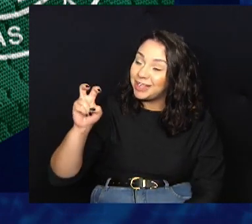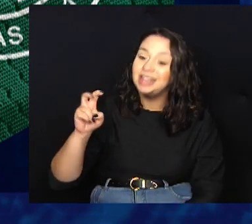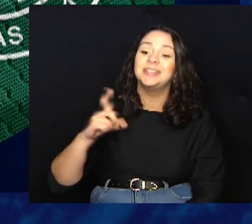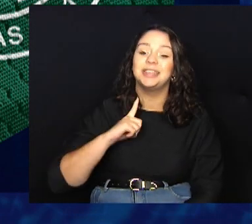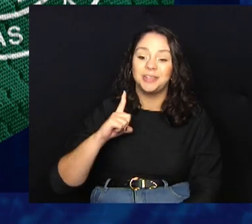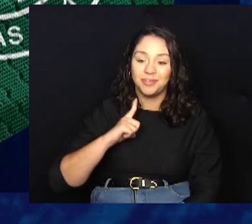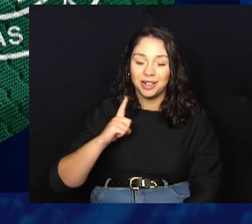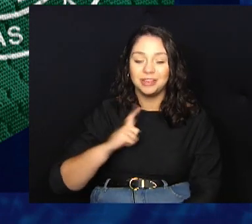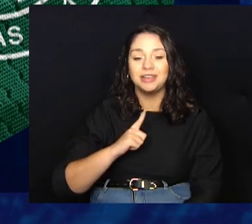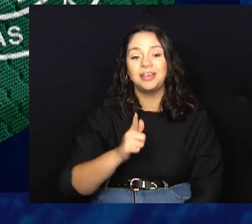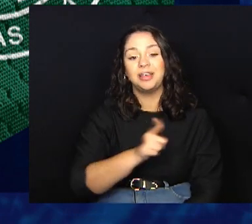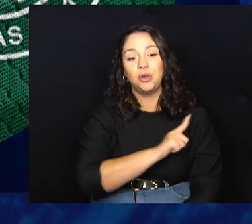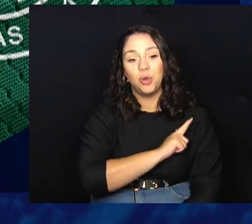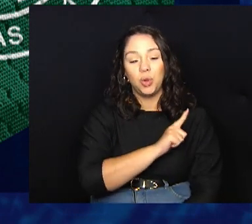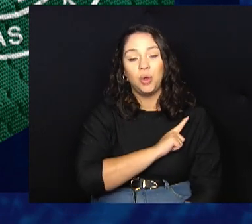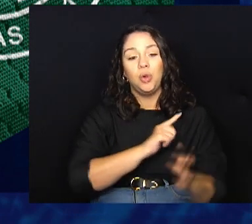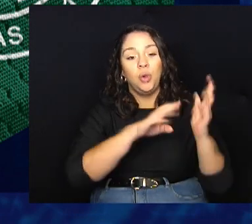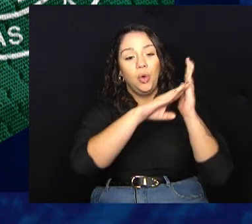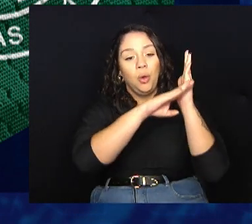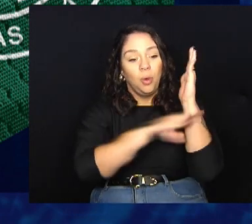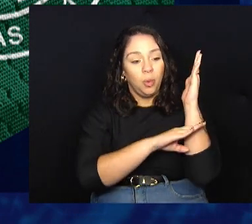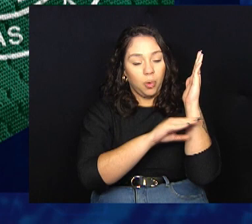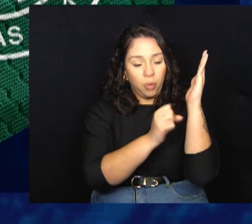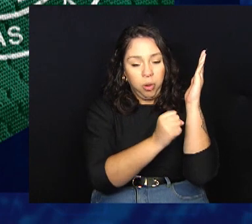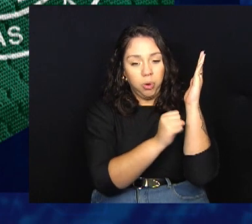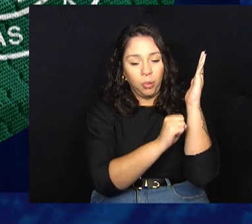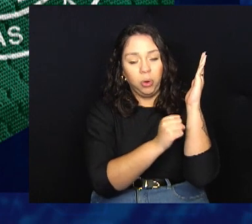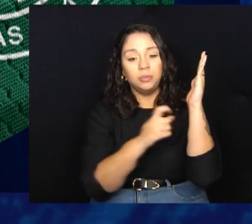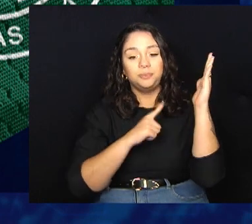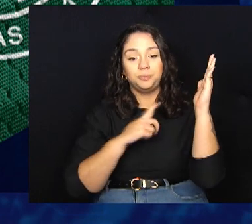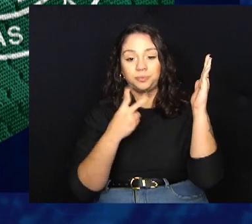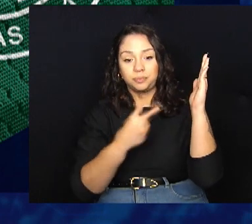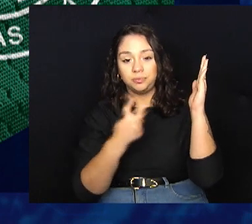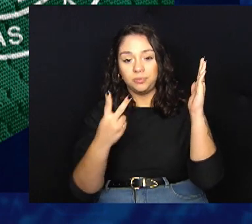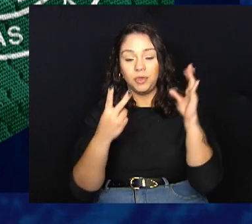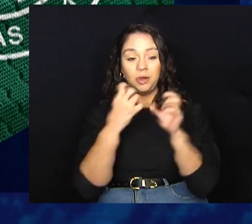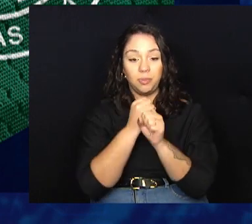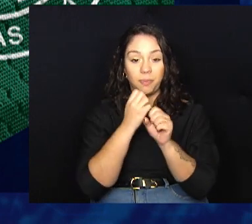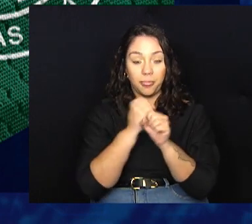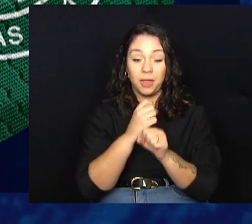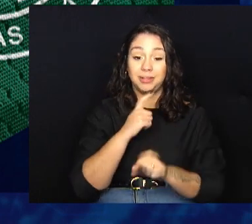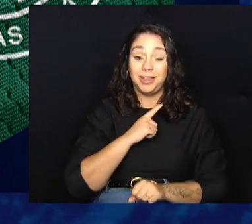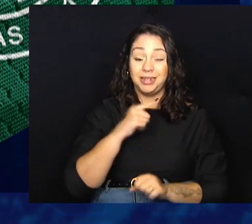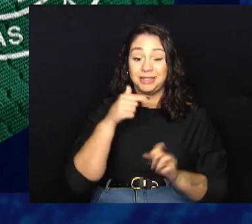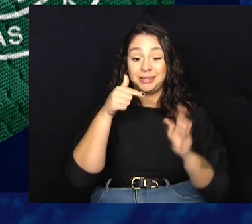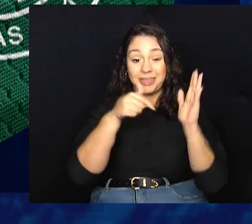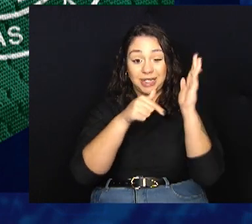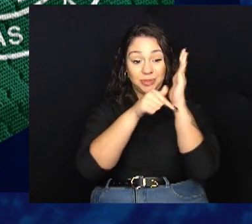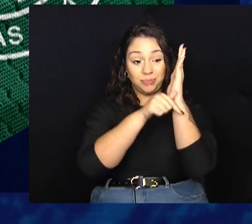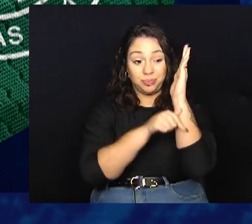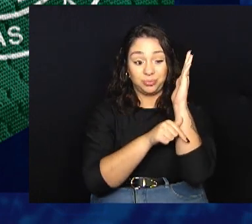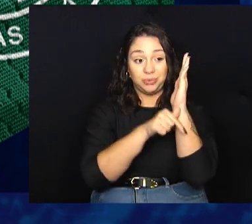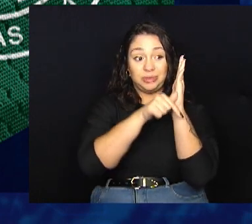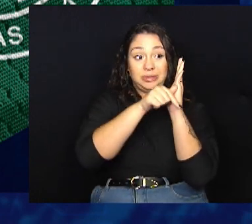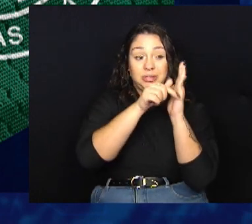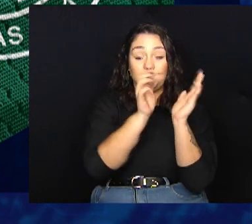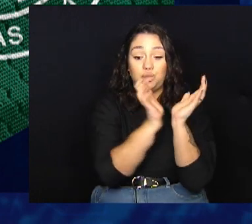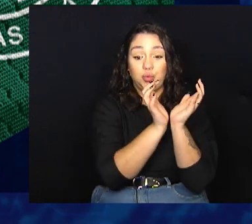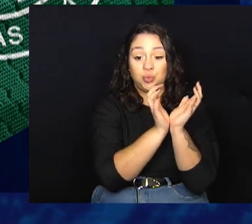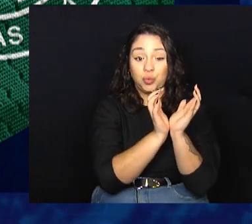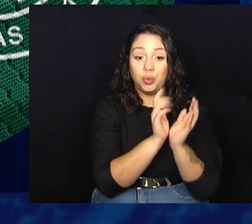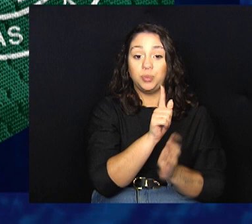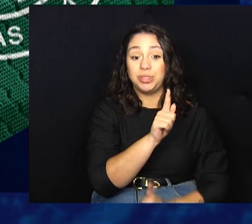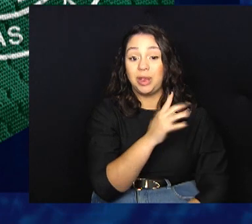bugre é o oitavo colocado com 22 pontos está 7 pontos do G4 deu uma distanciada então